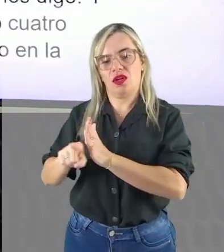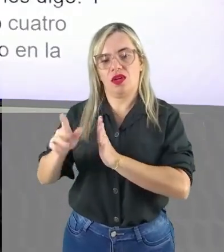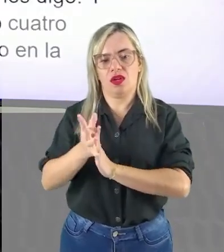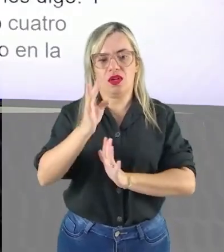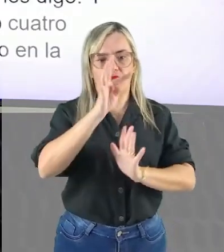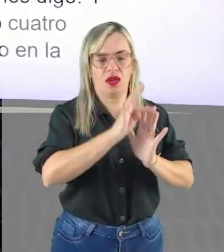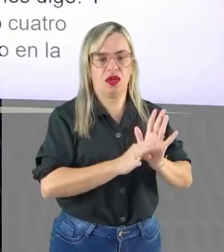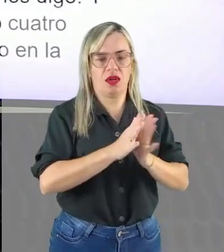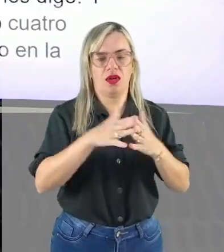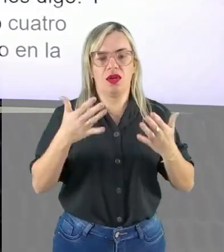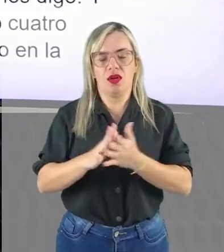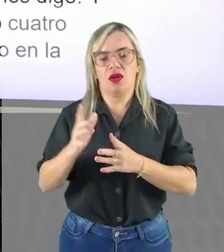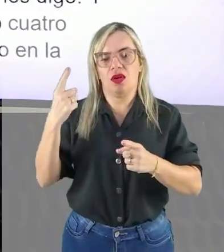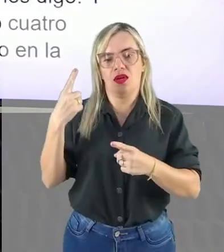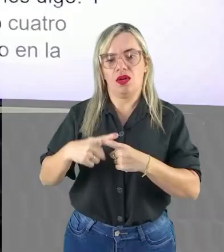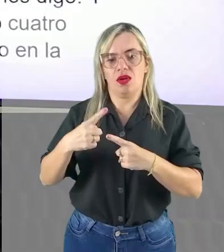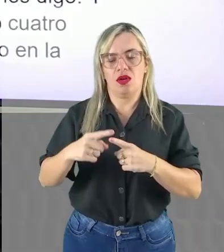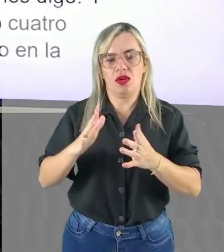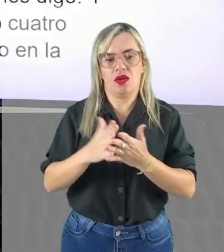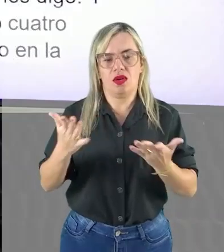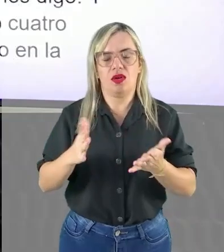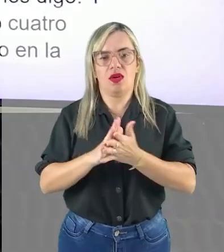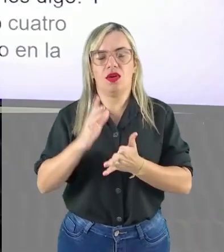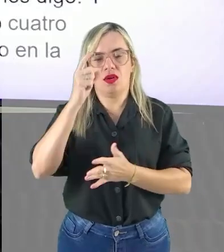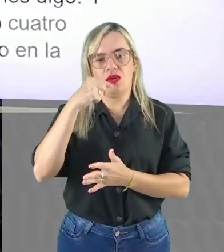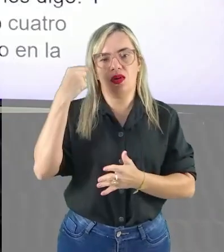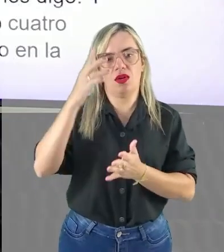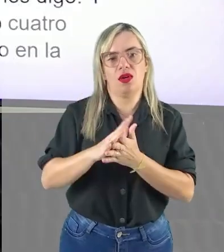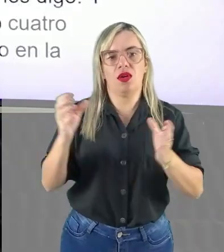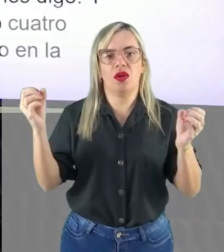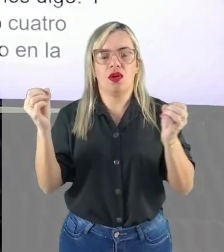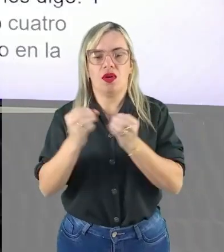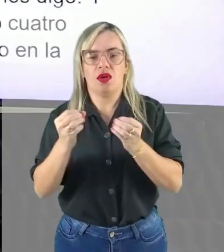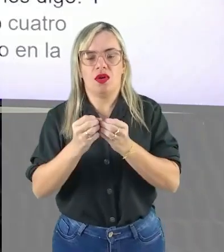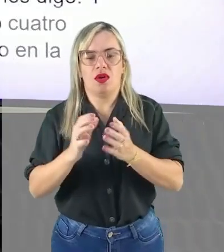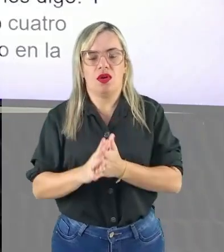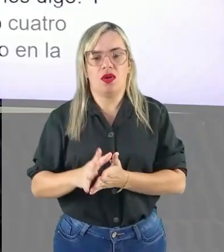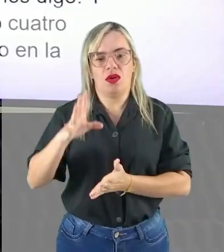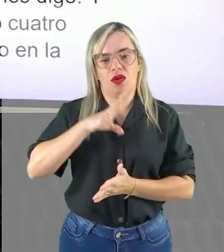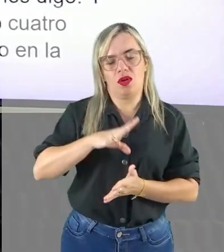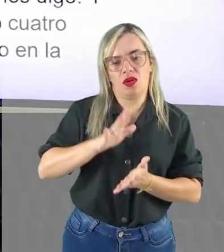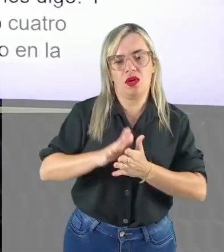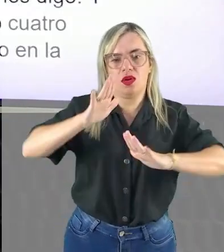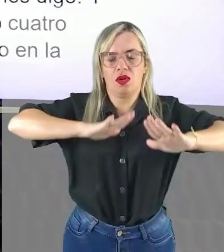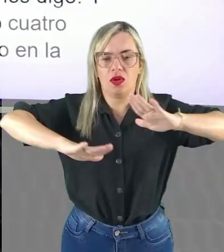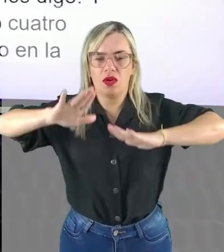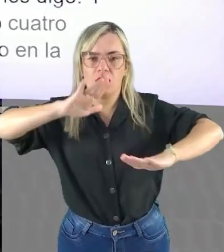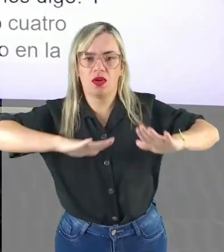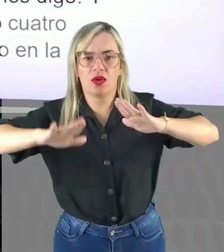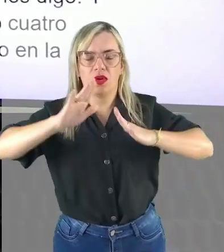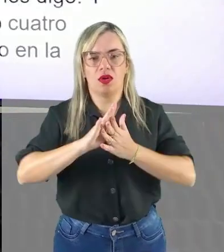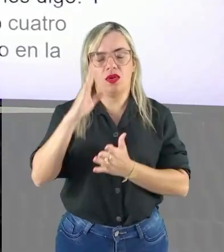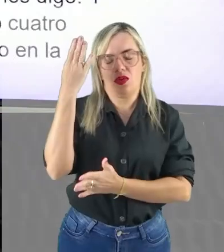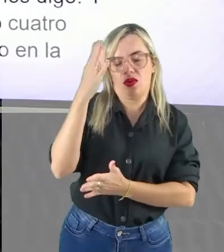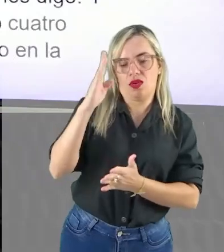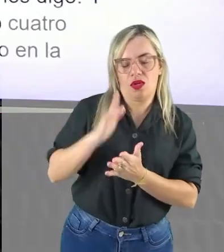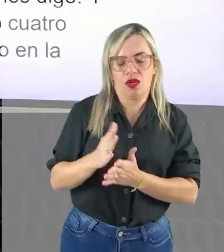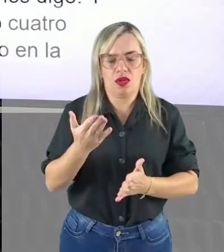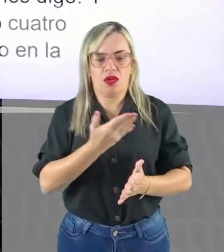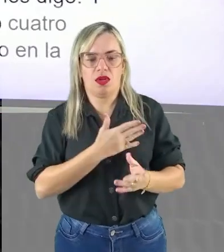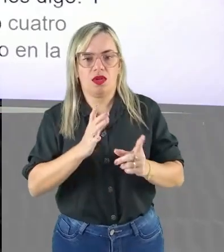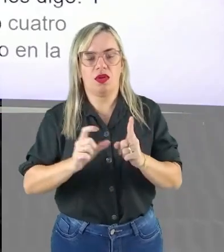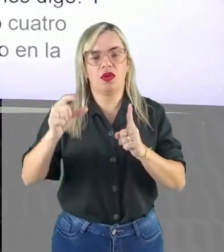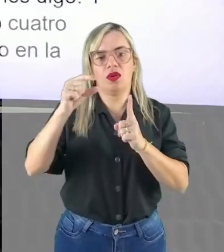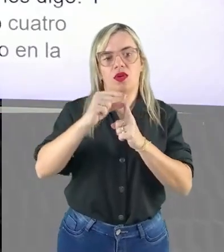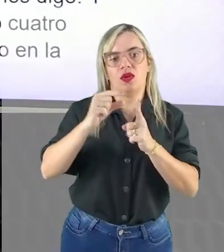Sim. Por quê? O espanhol ele está muito próximo da nossa língua portuguesa, porém a gente tem que ter cuidado ali com os falsos cognatos, tá? Então